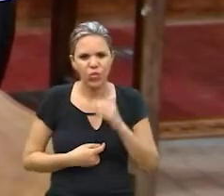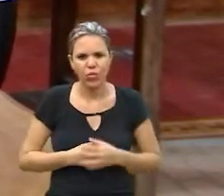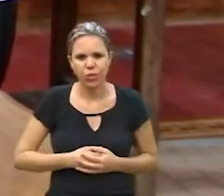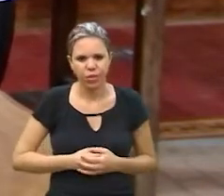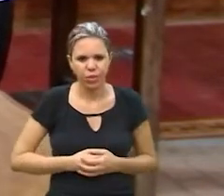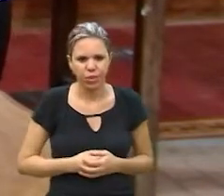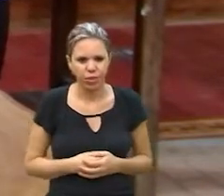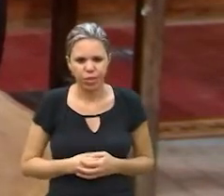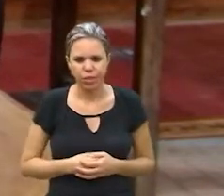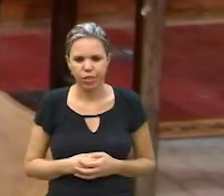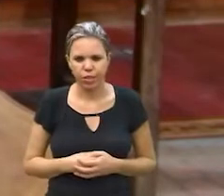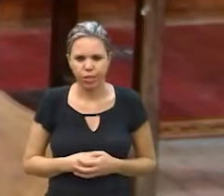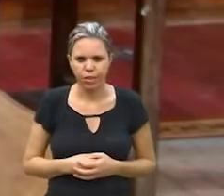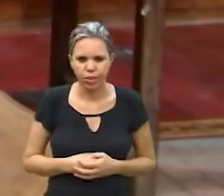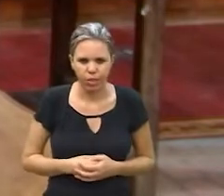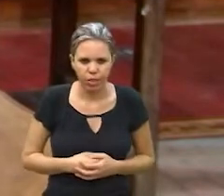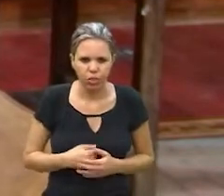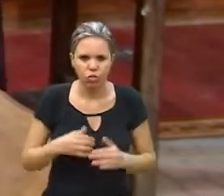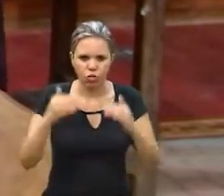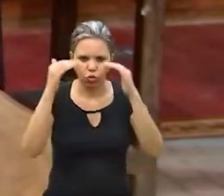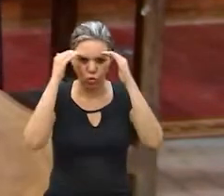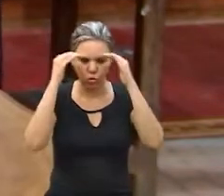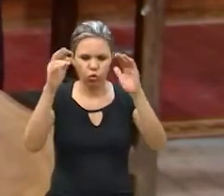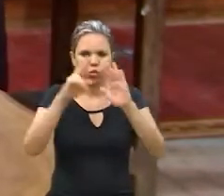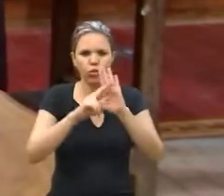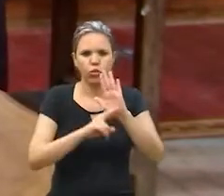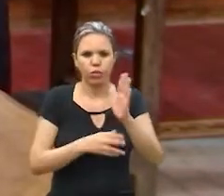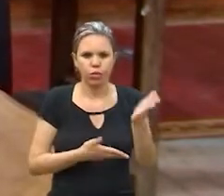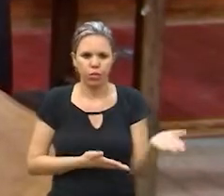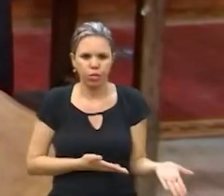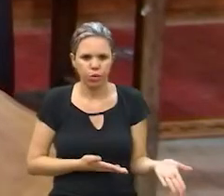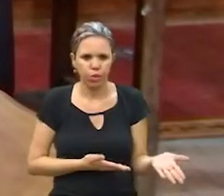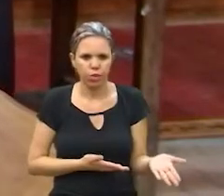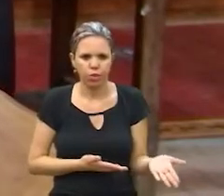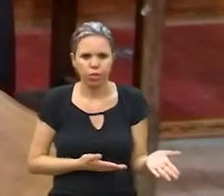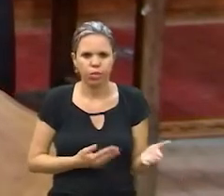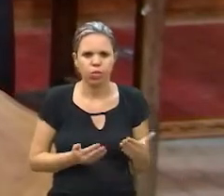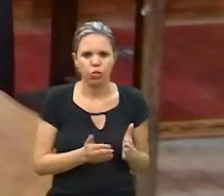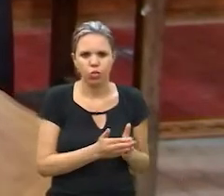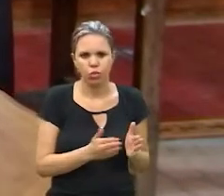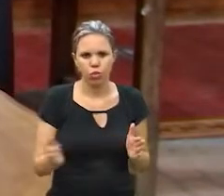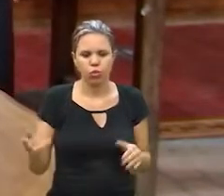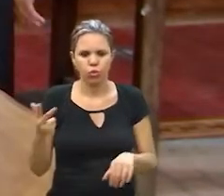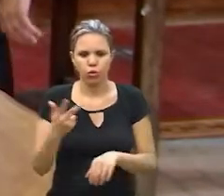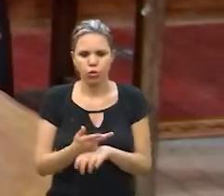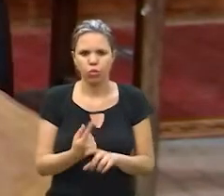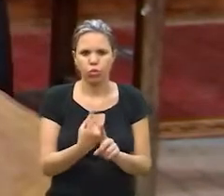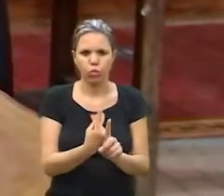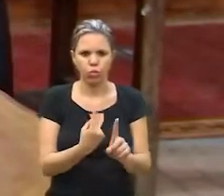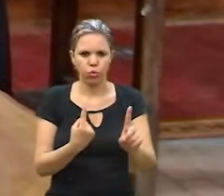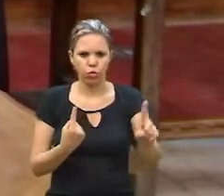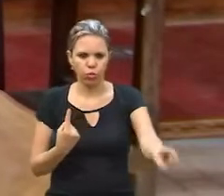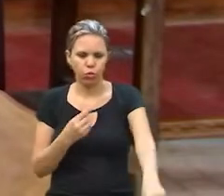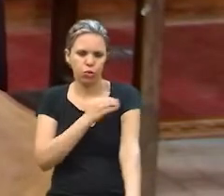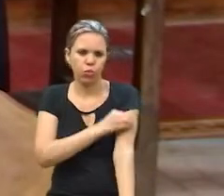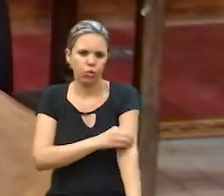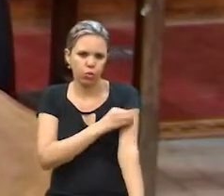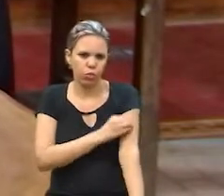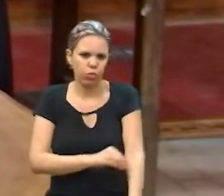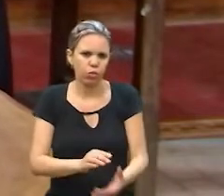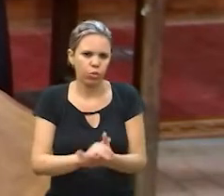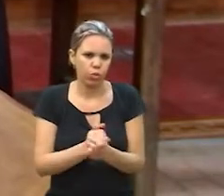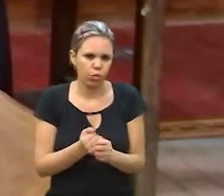Lembrando, gente, que nós seguimos todos os protocolos aqui durante a gravação, distanciamento, uso de álcool em